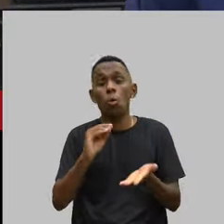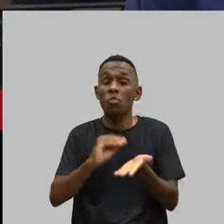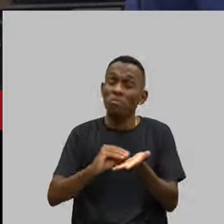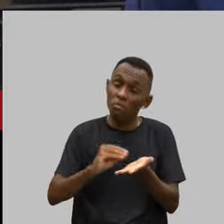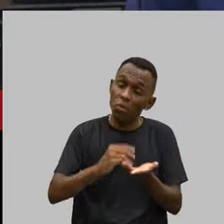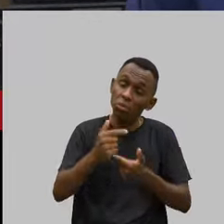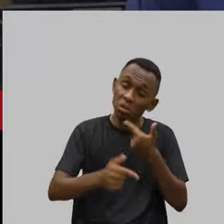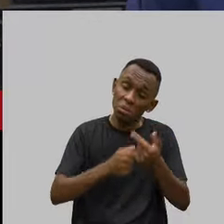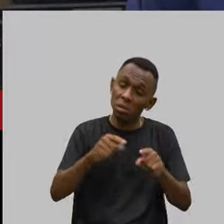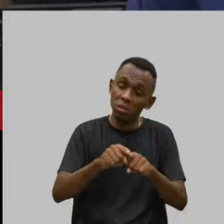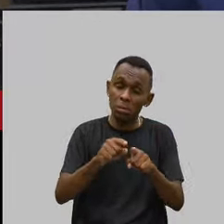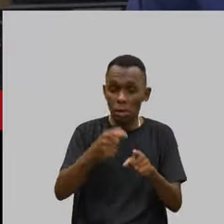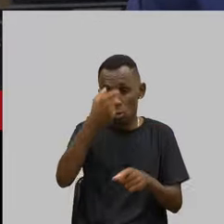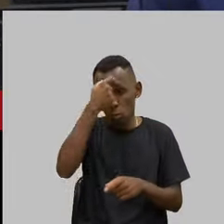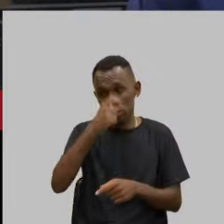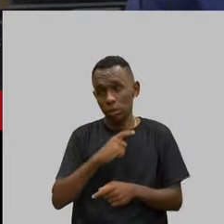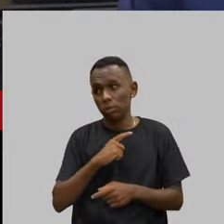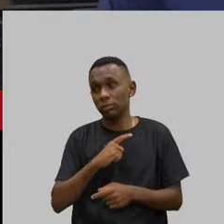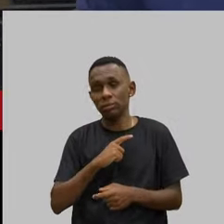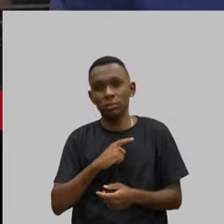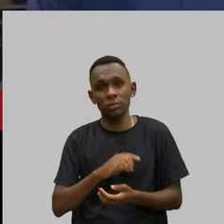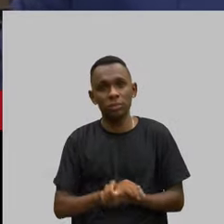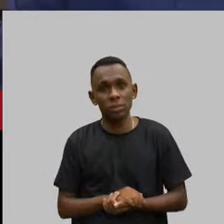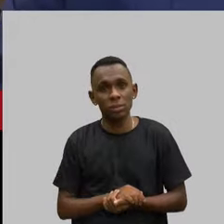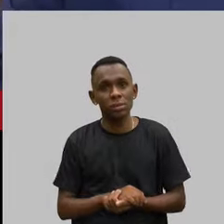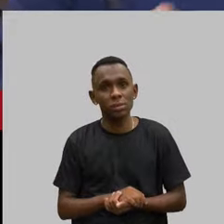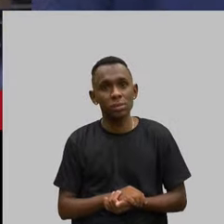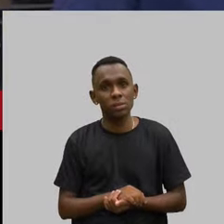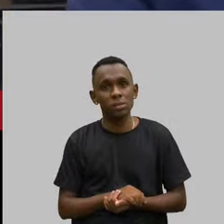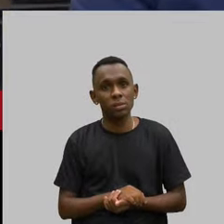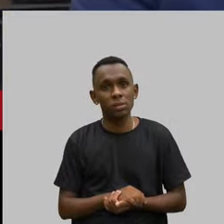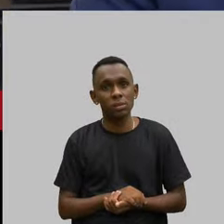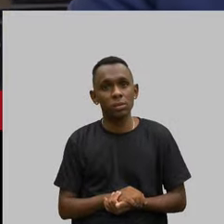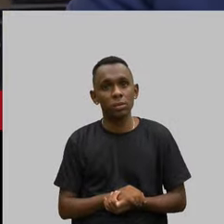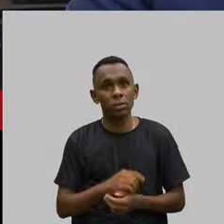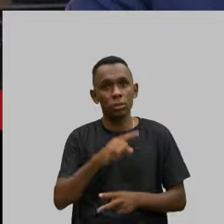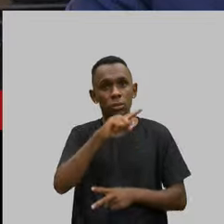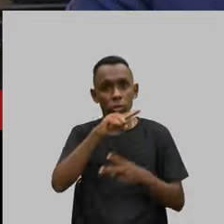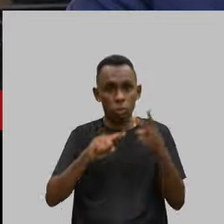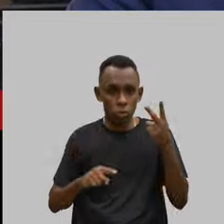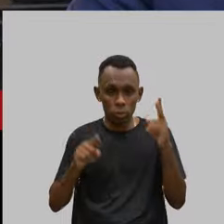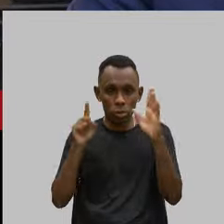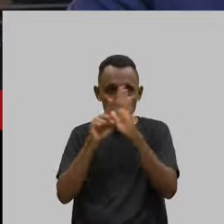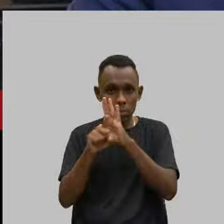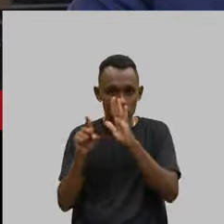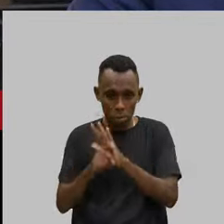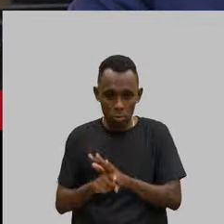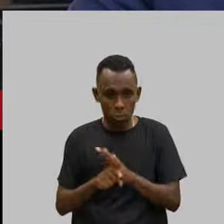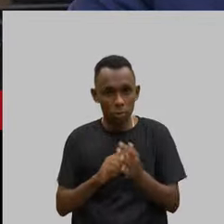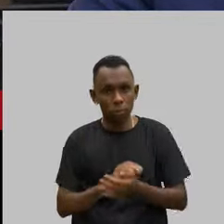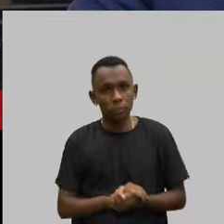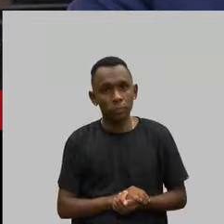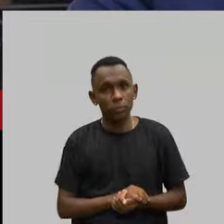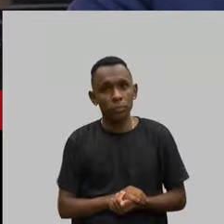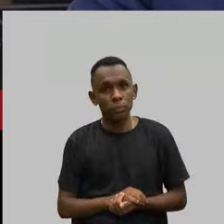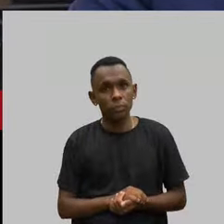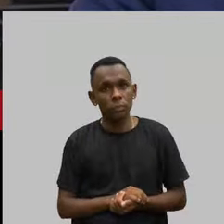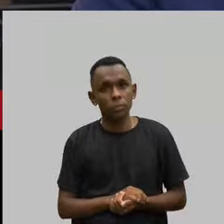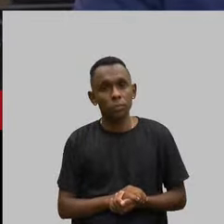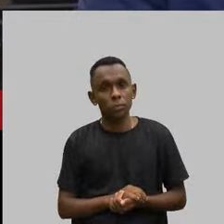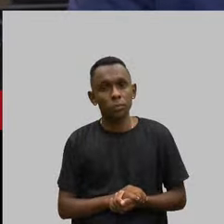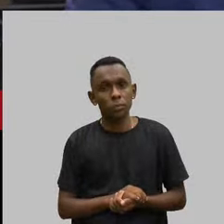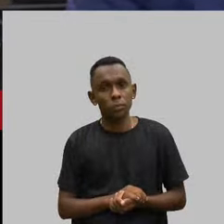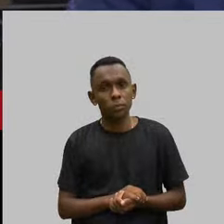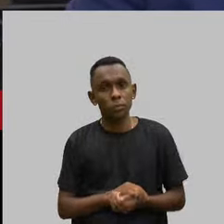que desenvolve Mas vamos voltar ao Assembleia fiscaliza eu quero são dois questionamentos secretário e secretário ao secretário